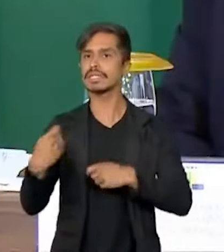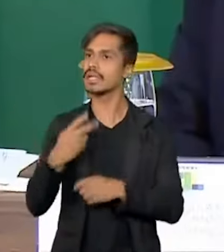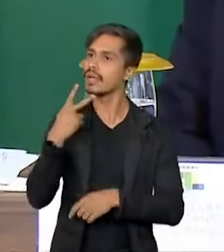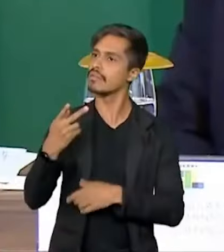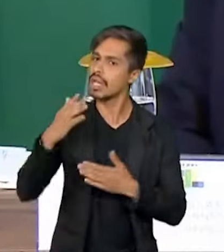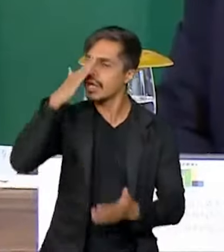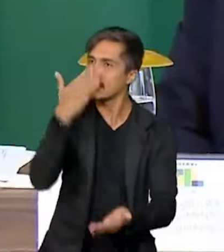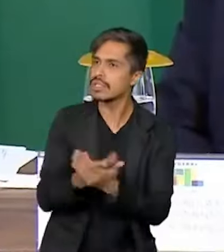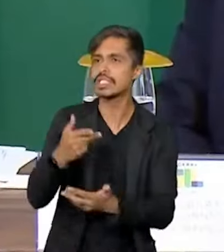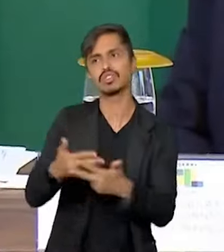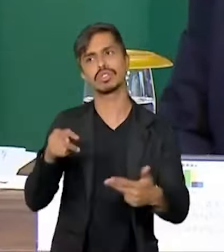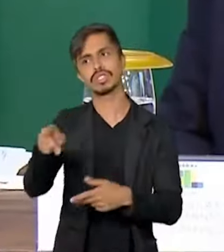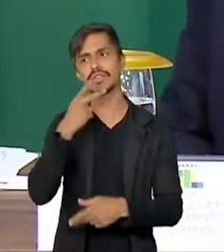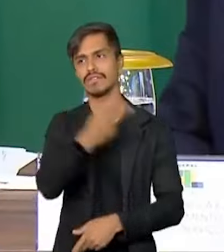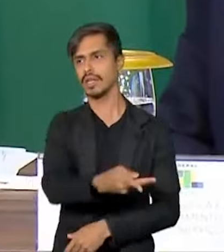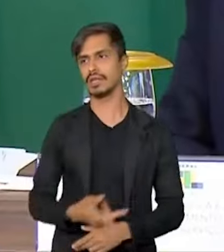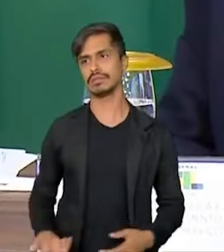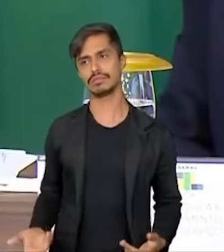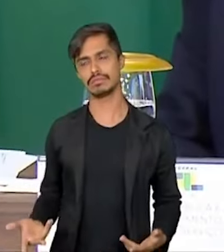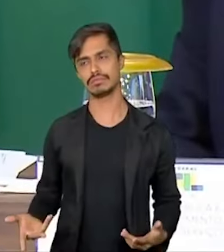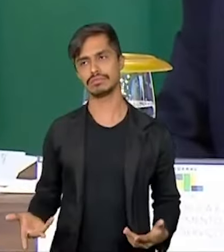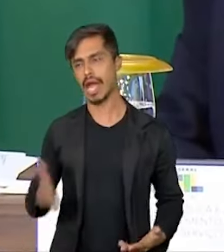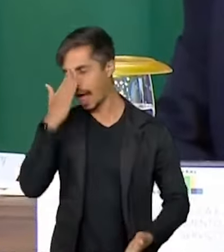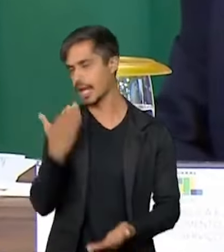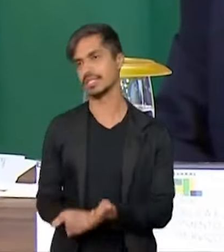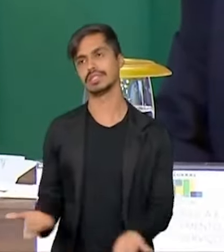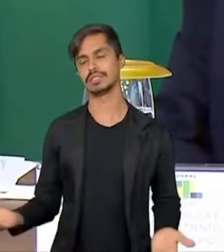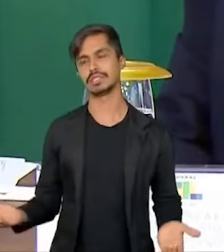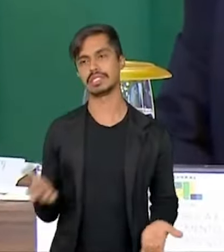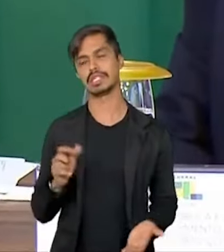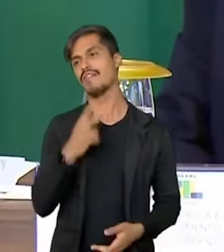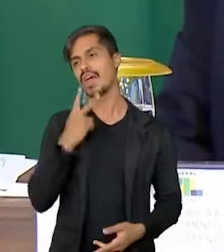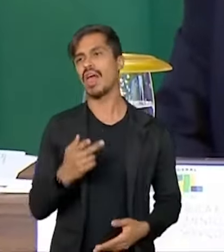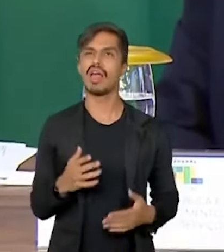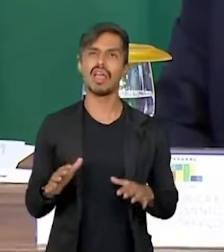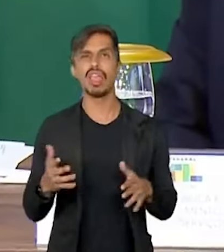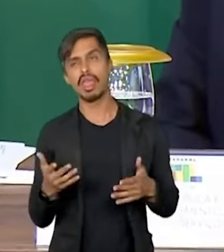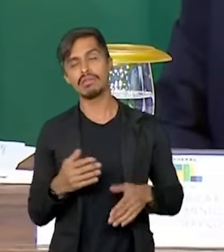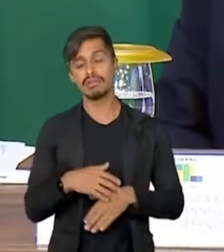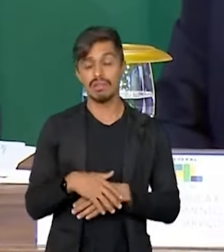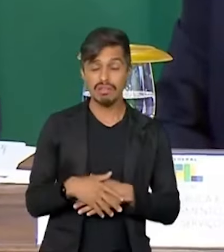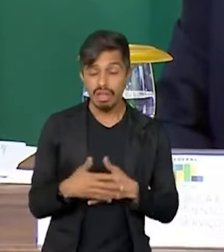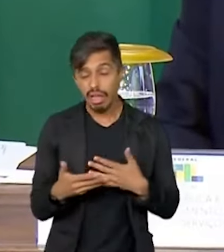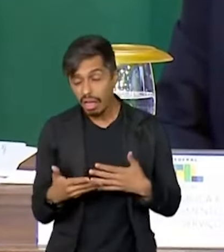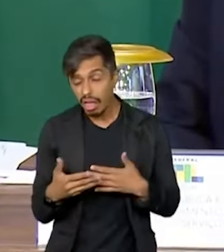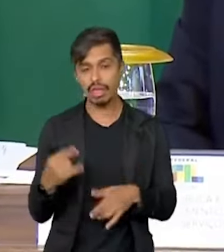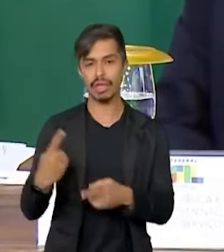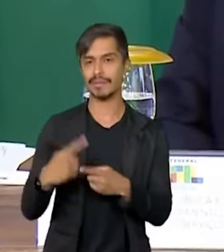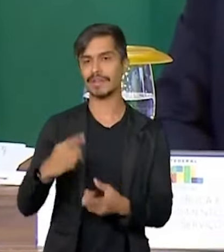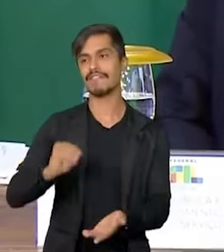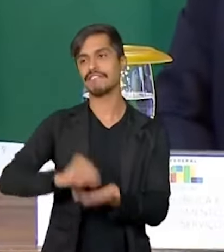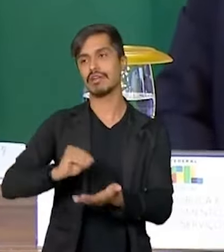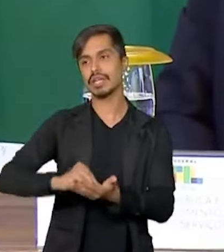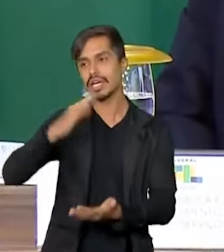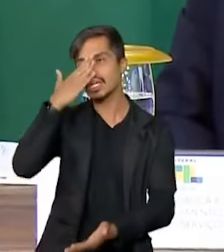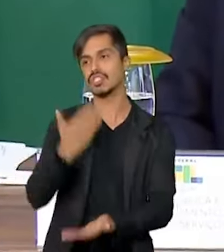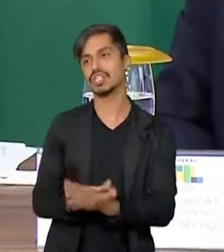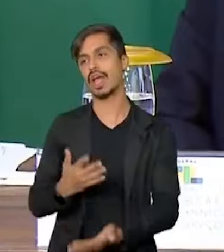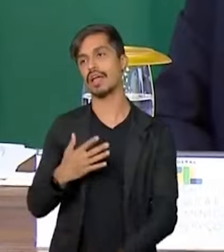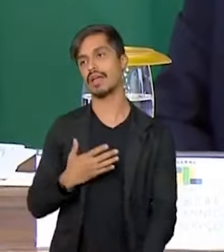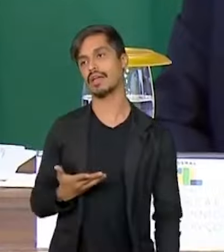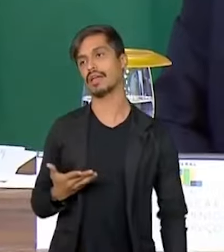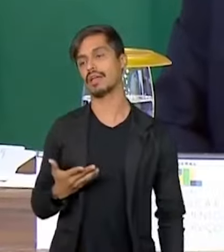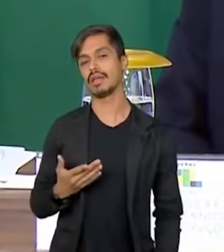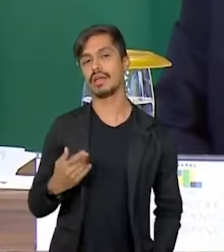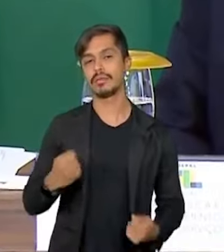falar acreditando no que você está falando. Se falar com o zoinho para baixo assim, é porque não está acreditando. Então você